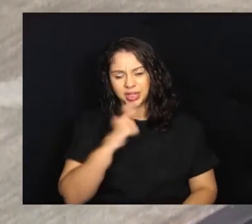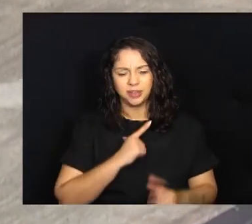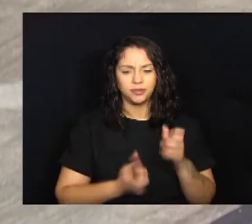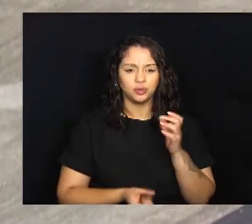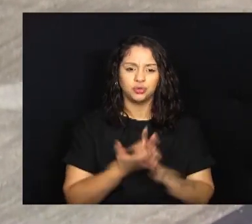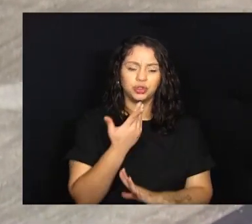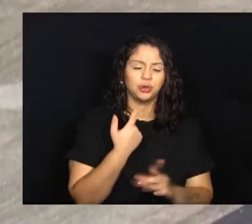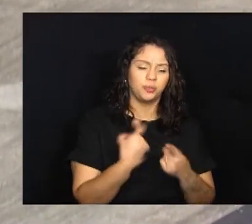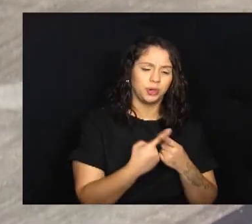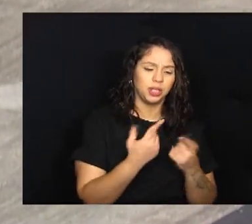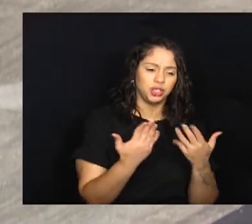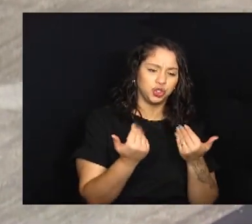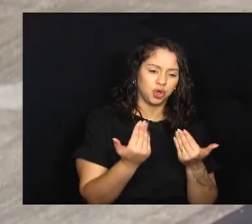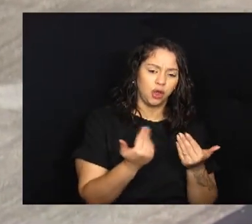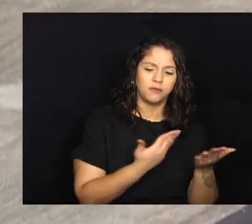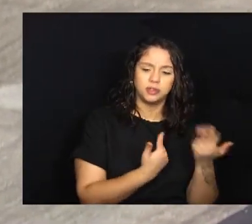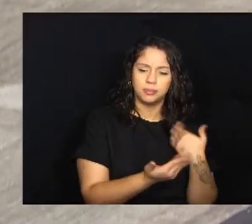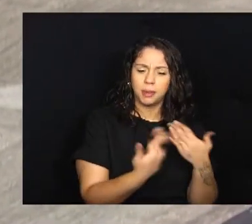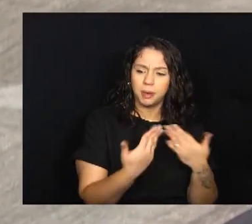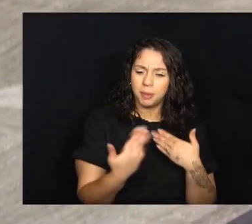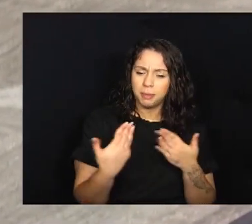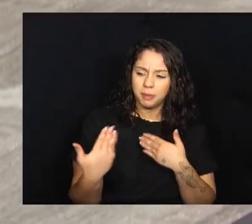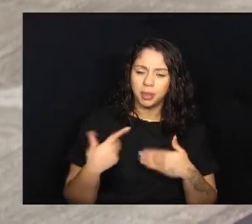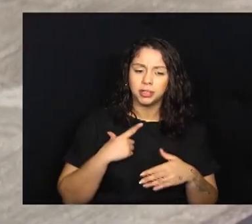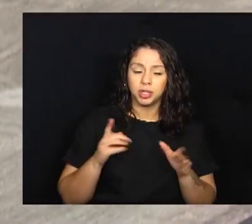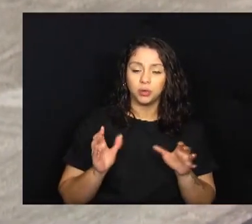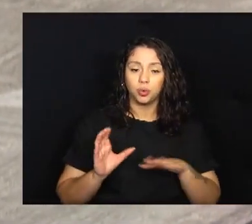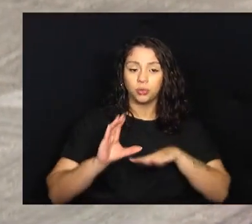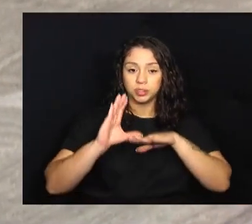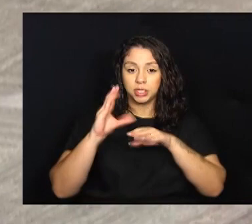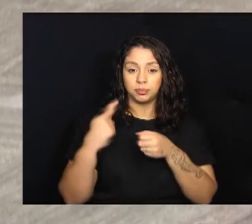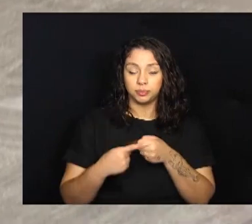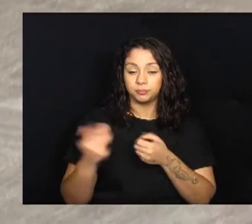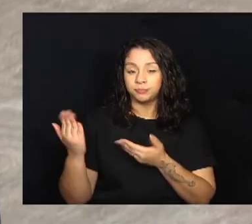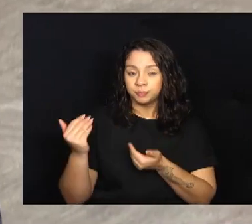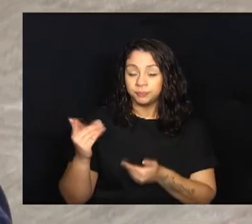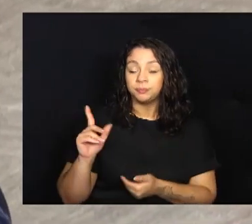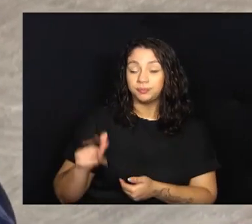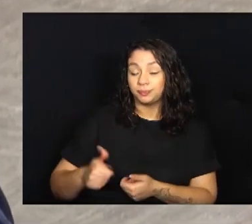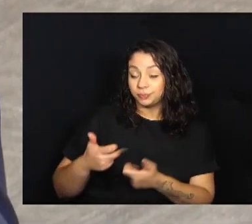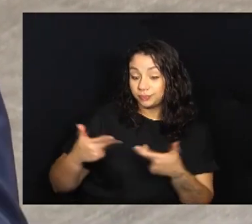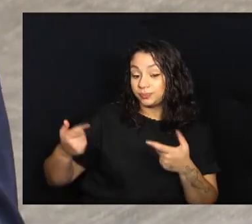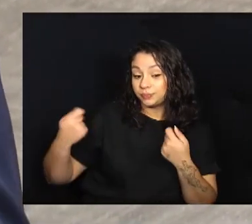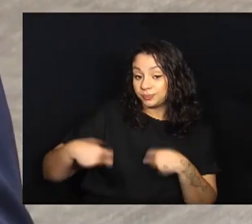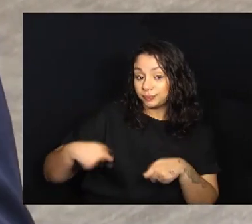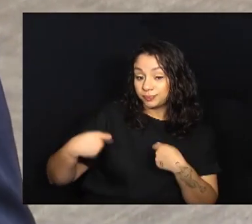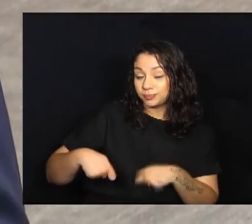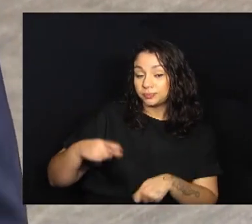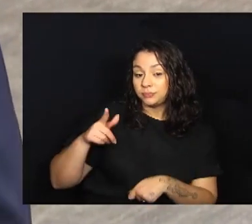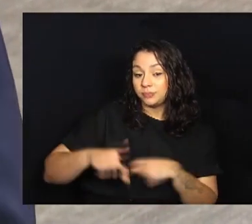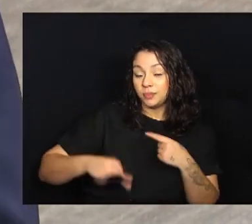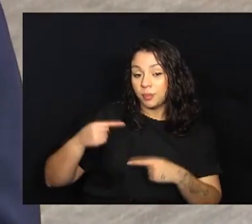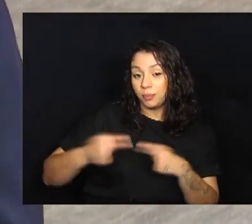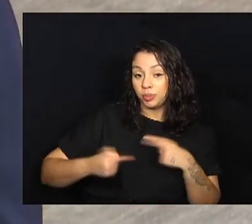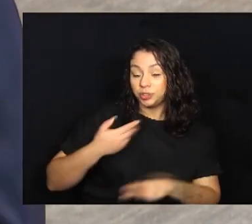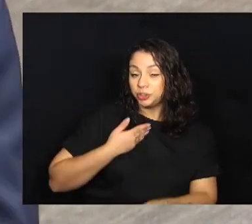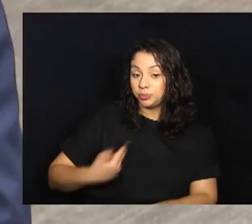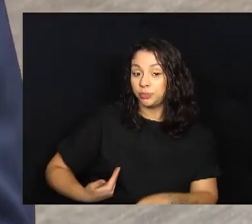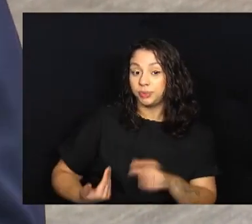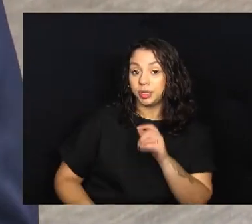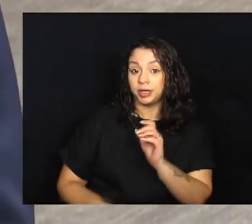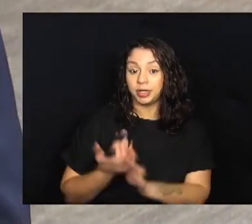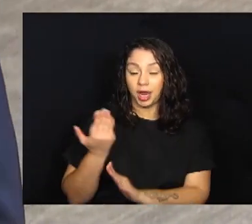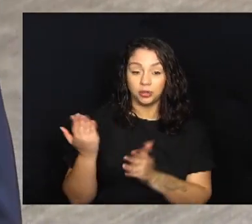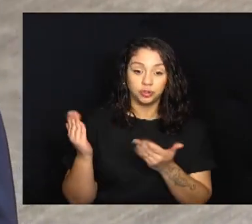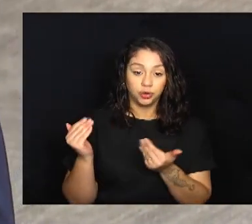com jovens, existe o Conselho Municipal da Juventude, é uma demanda para que se faça política pública para a juventude, nós